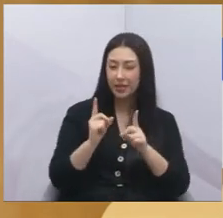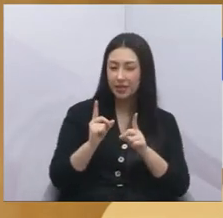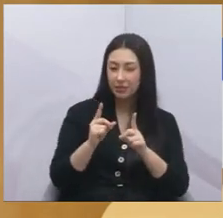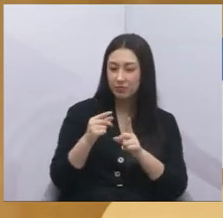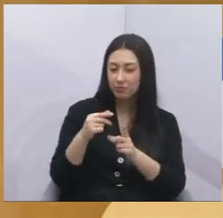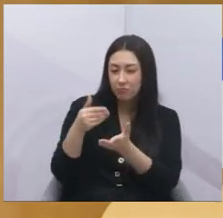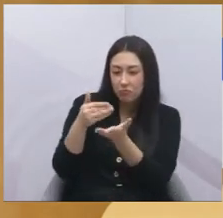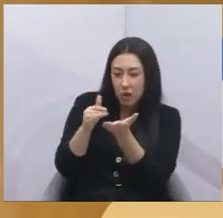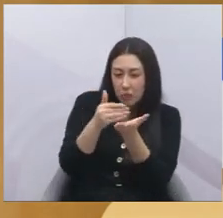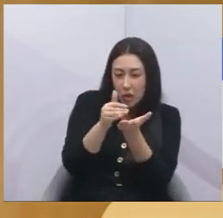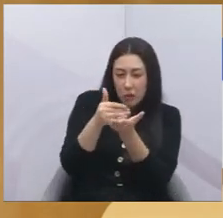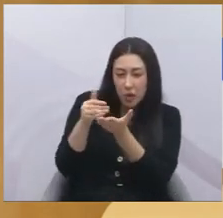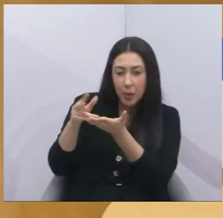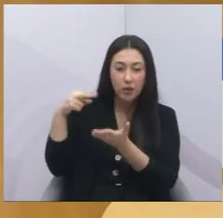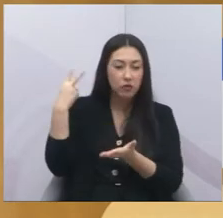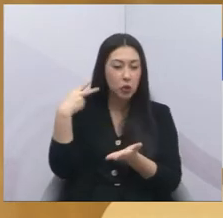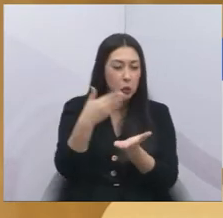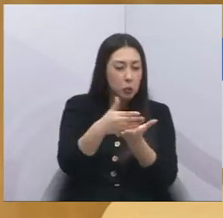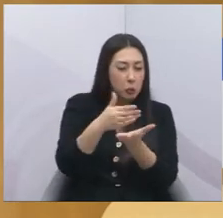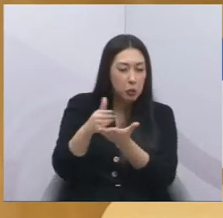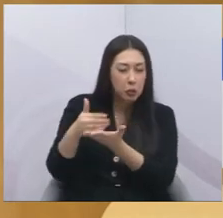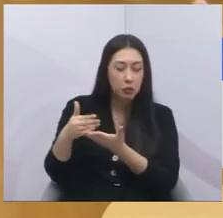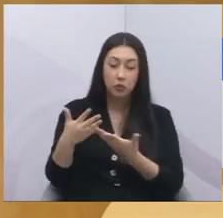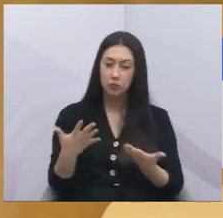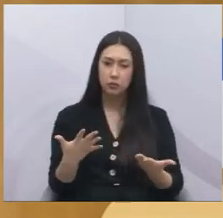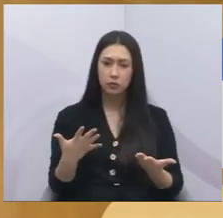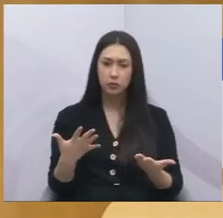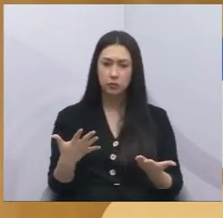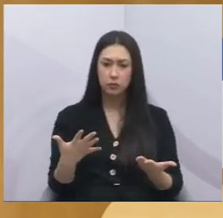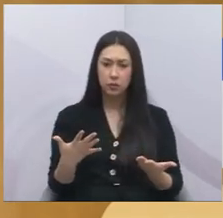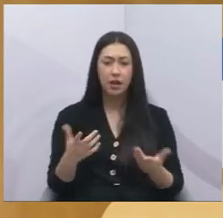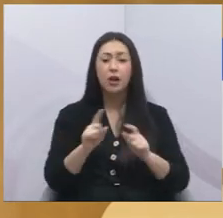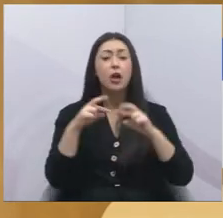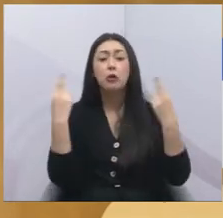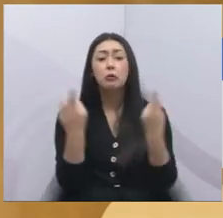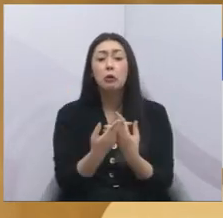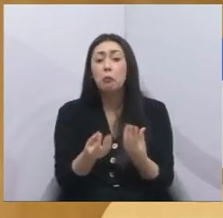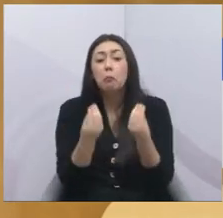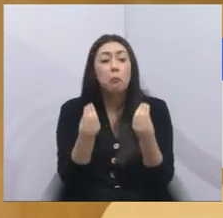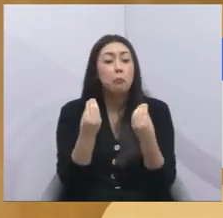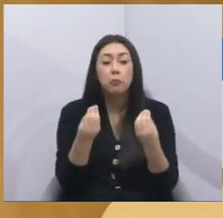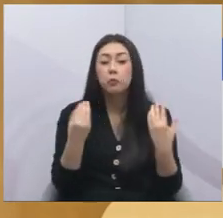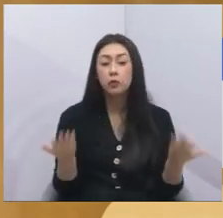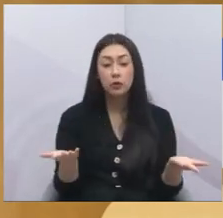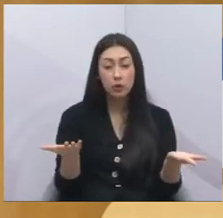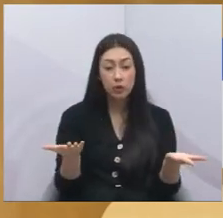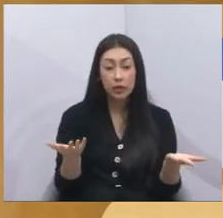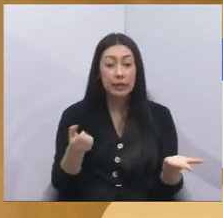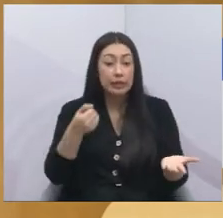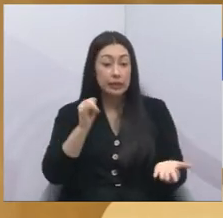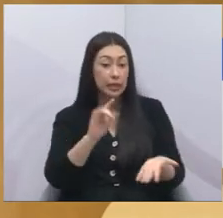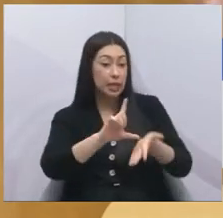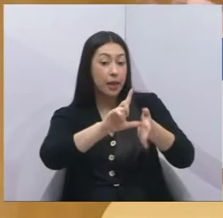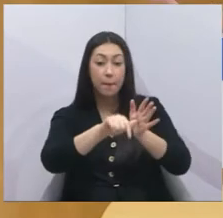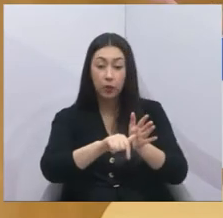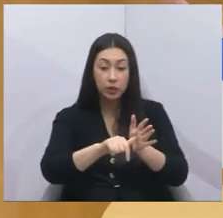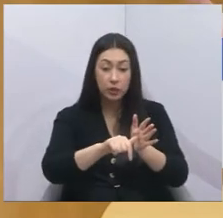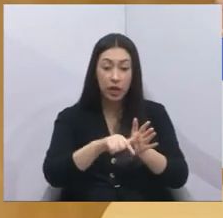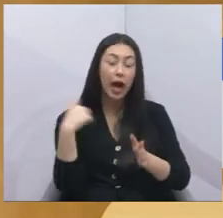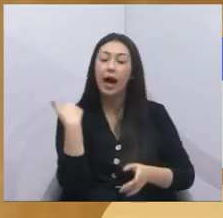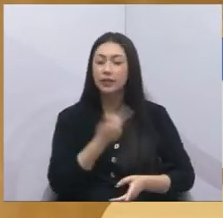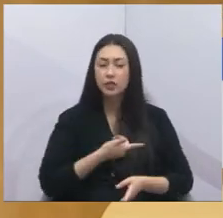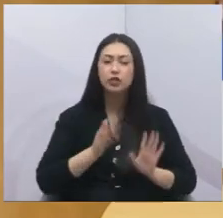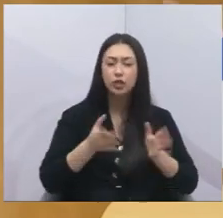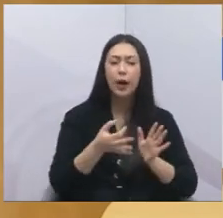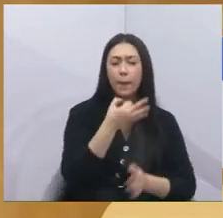e fecharam a questão. Então, para que quando fala faz reunião, não vem? Para quê? Se a hora que a gente deu as ideias,